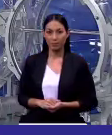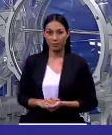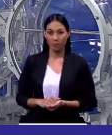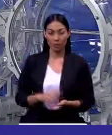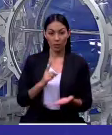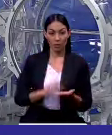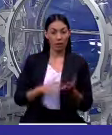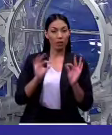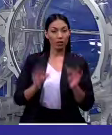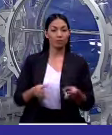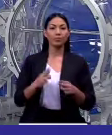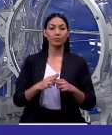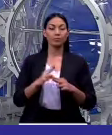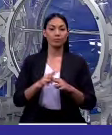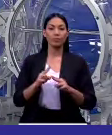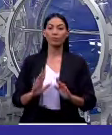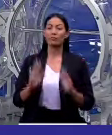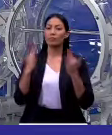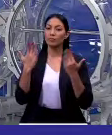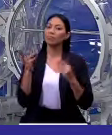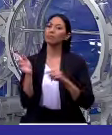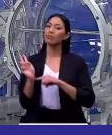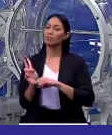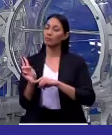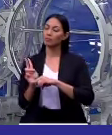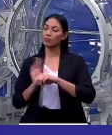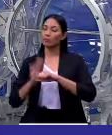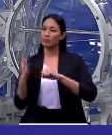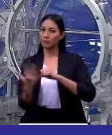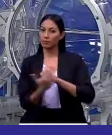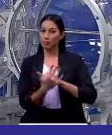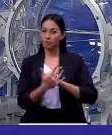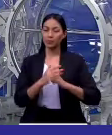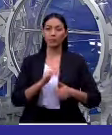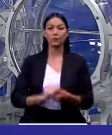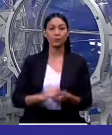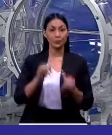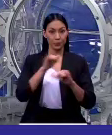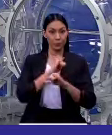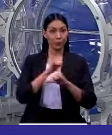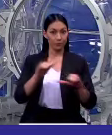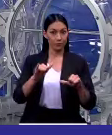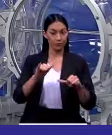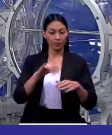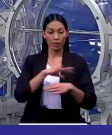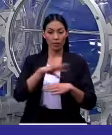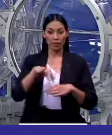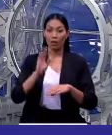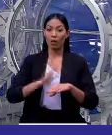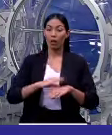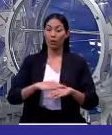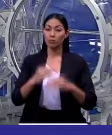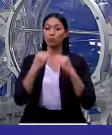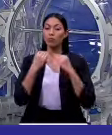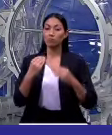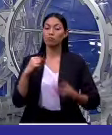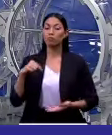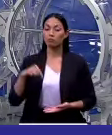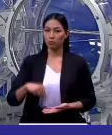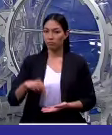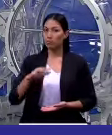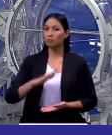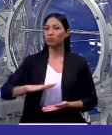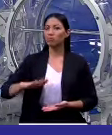10.388.647,05. E confirmando o compromisso da Caixa com as ações de prevenção ao Covid-19, o coronavírus, comunicamos que o sorteio está sendo